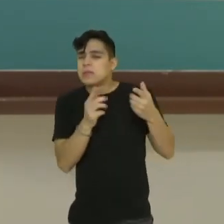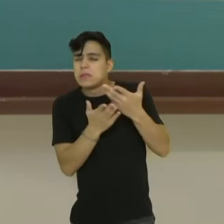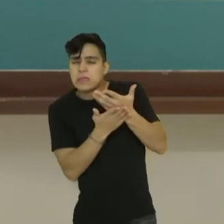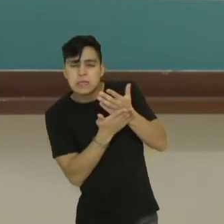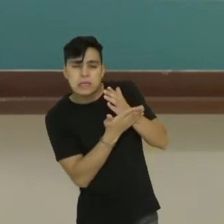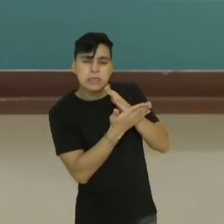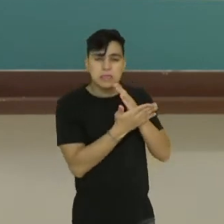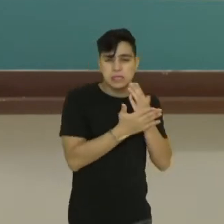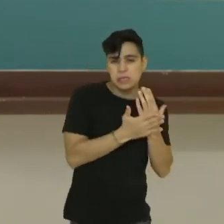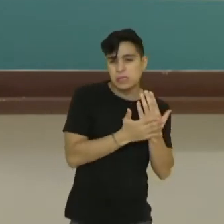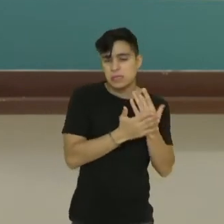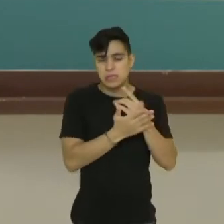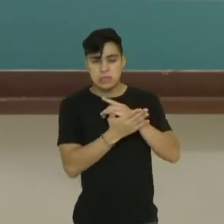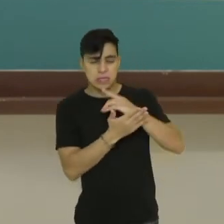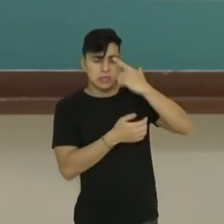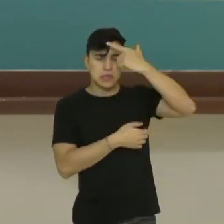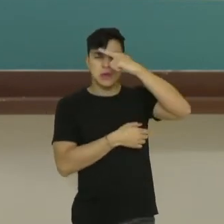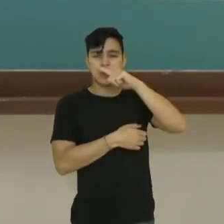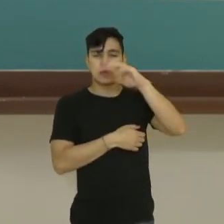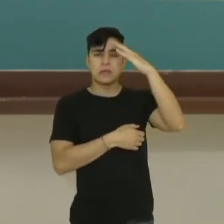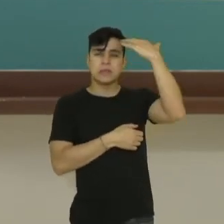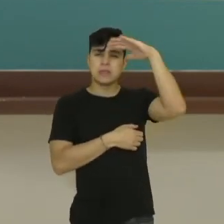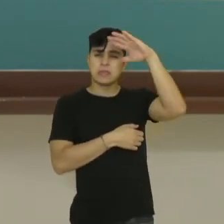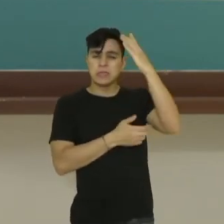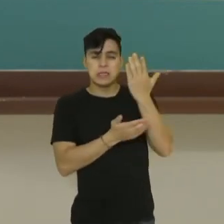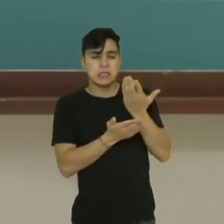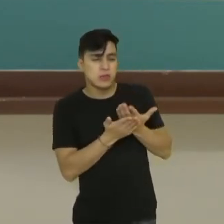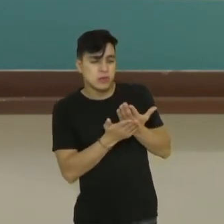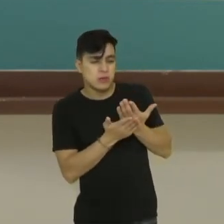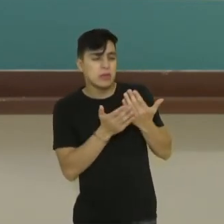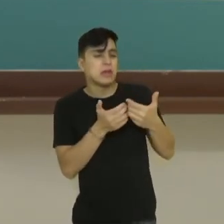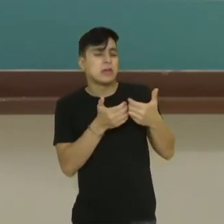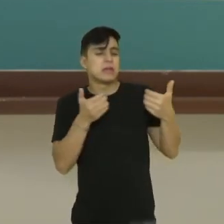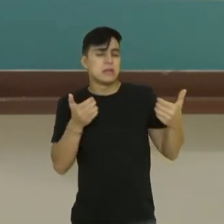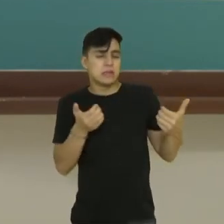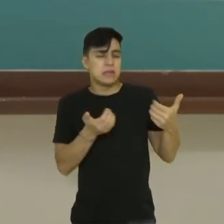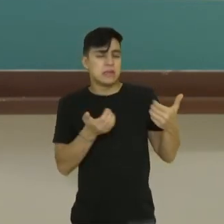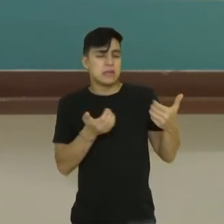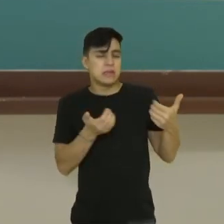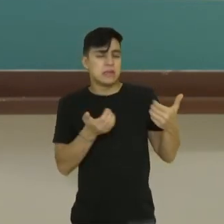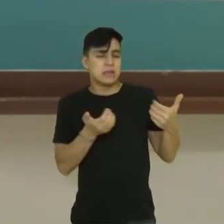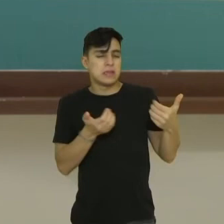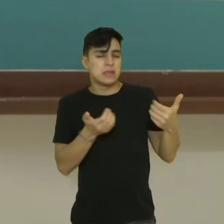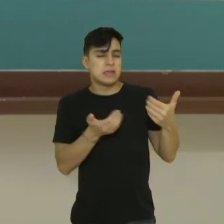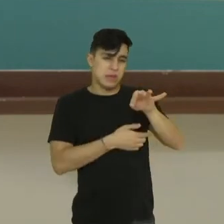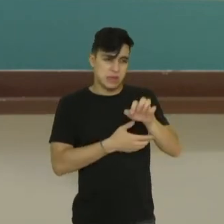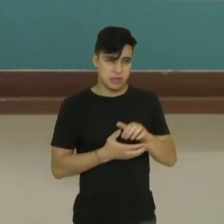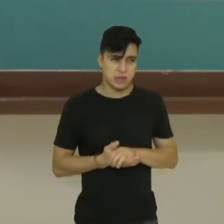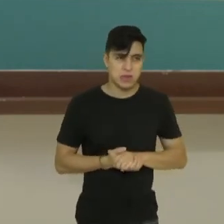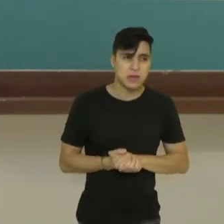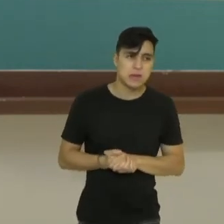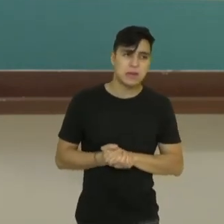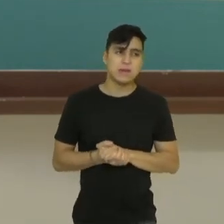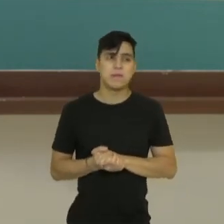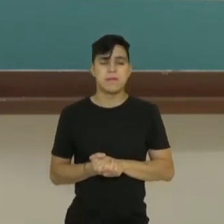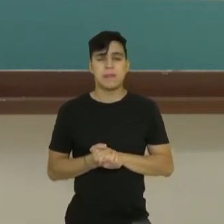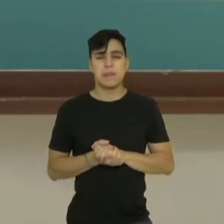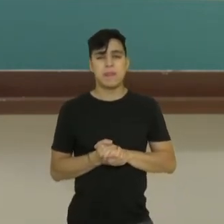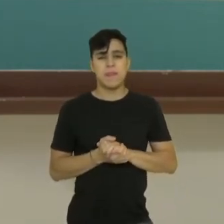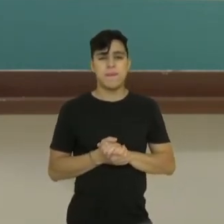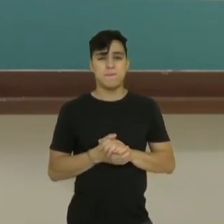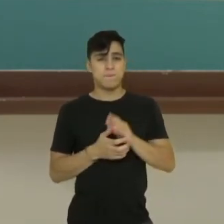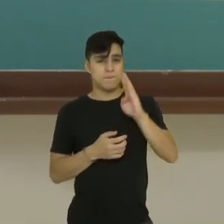preparadas para se estudar esses limites. No Brasil, nós normalmente